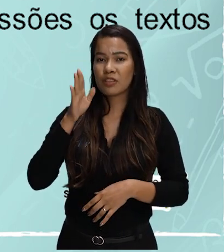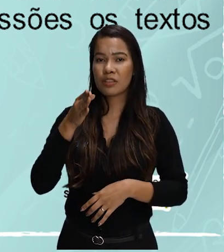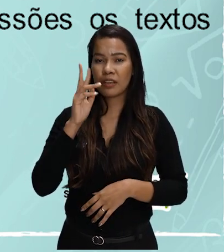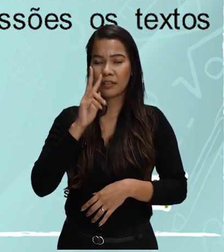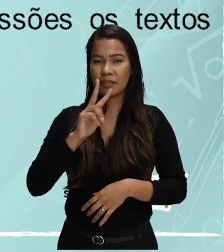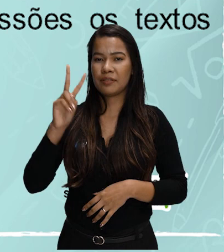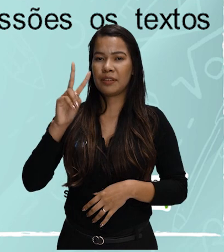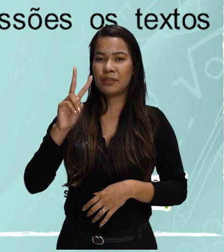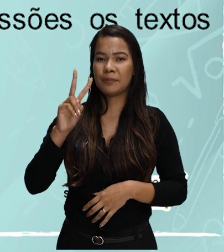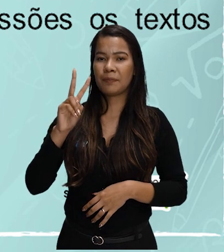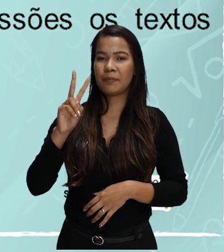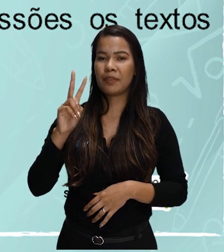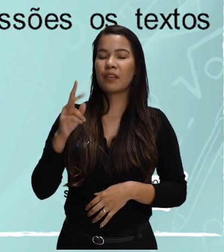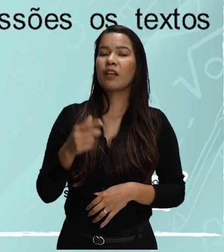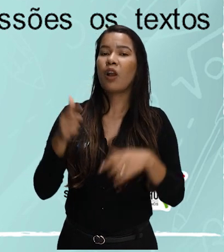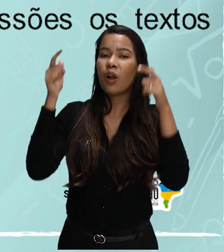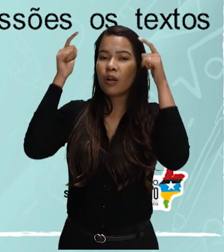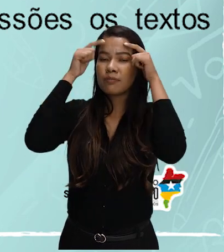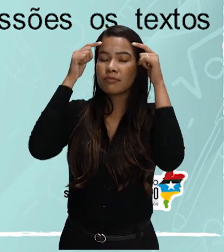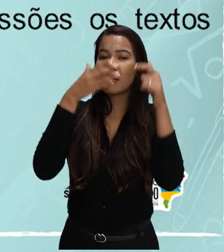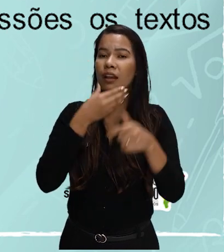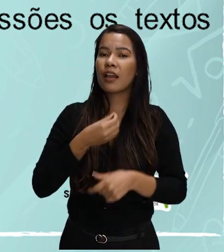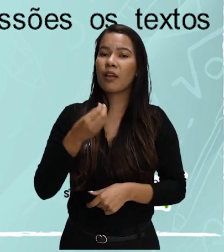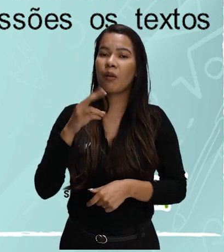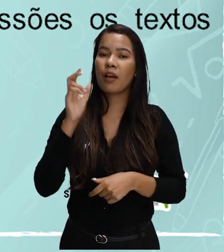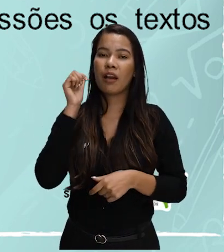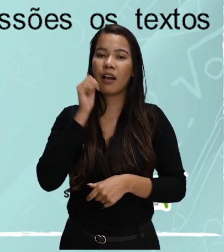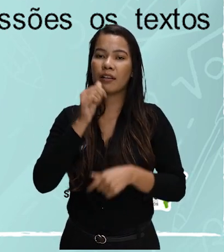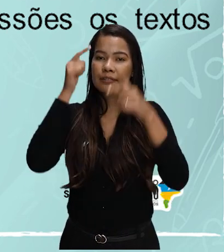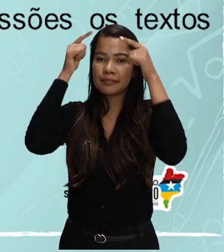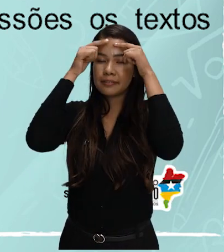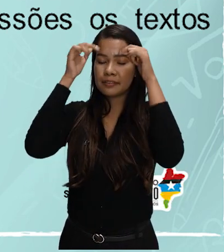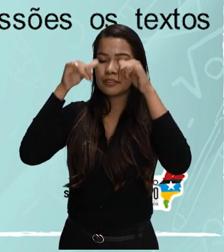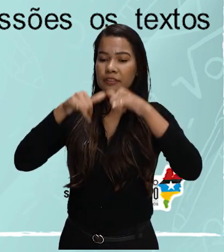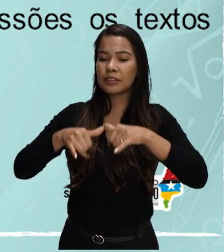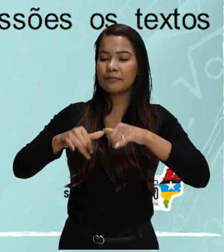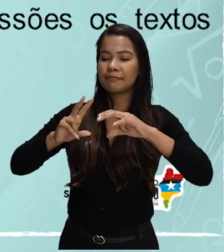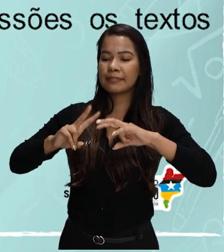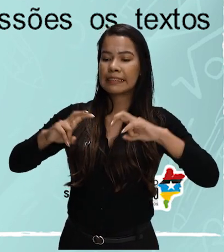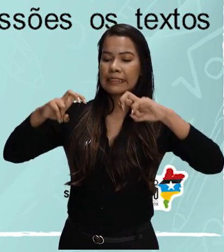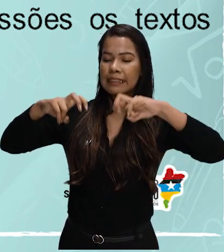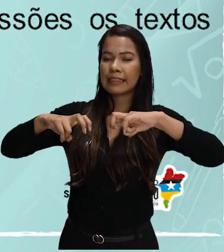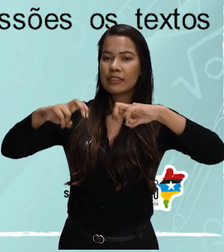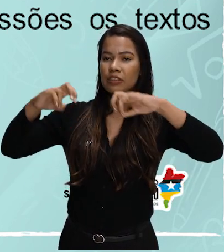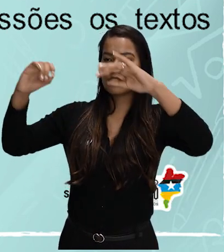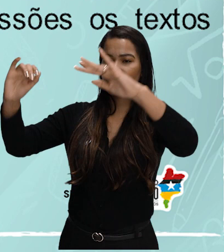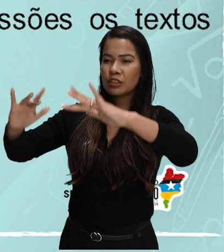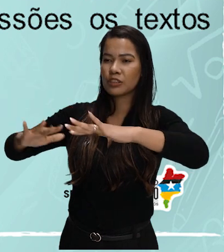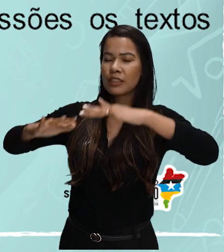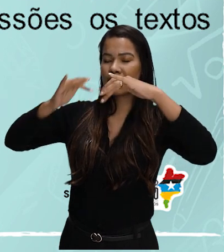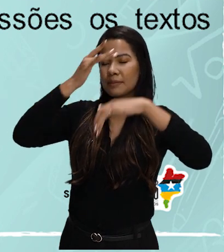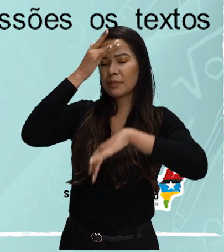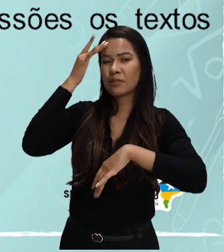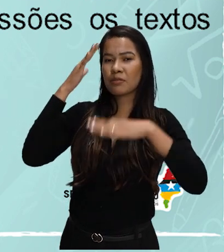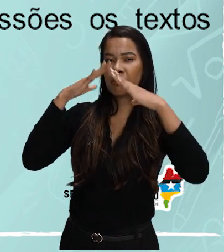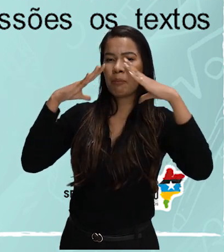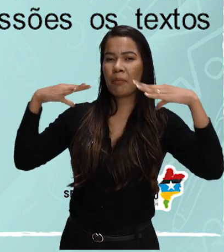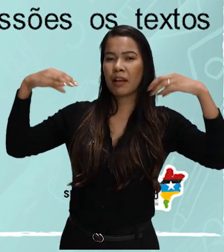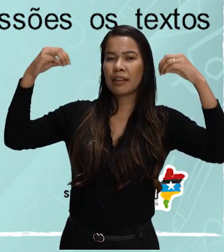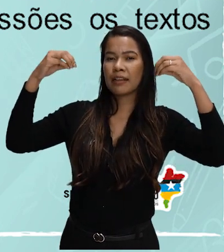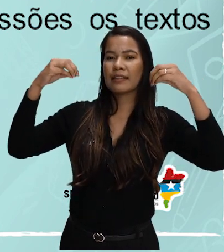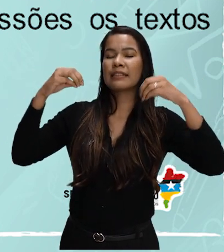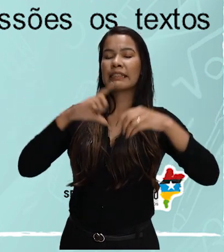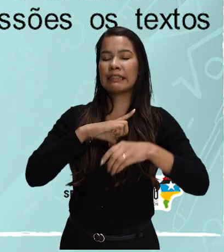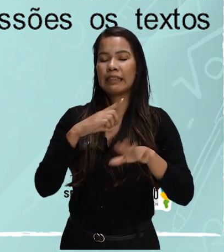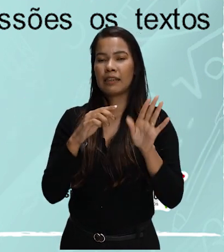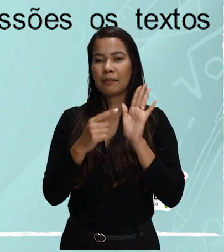sentados, né, tem festa. Aí vem as pessoas para o palácio, né, ficam assim do lado. Aí tem aquelas apresentações, tem o povo que vai cantar,